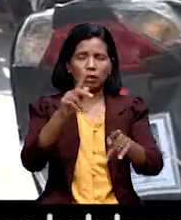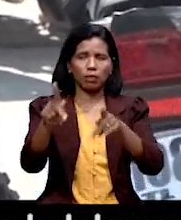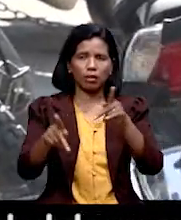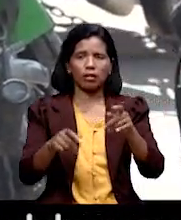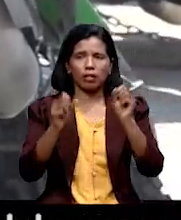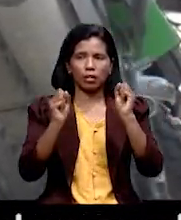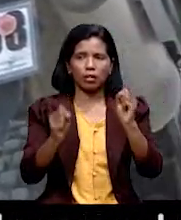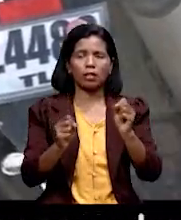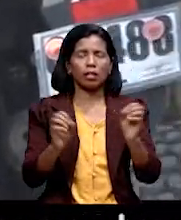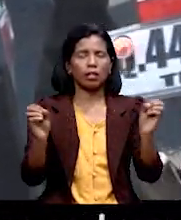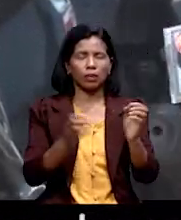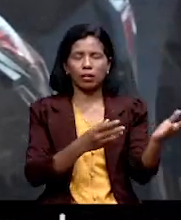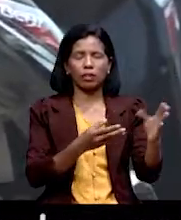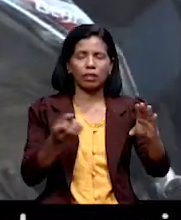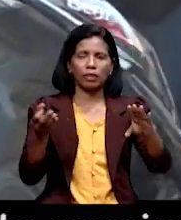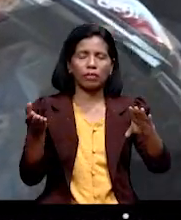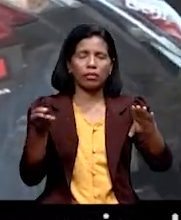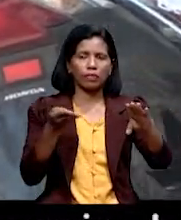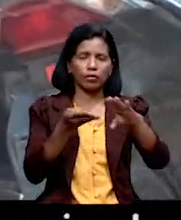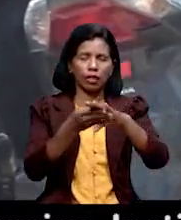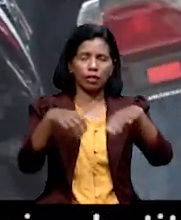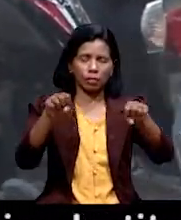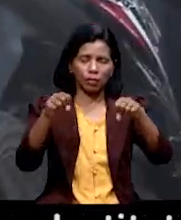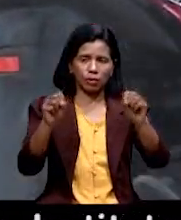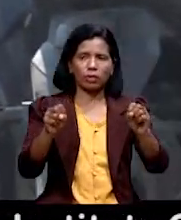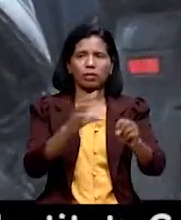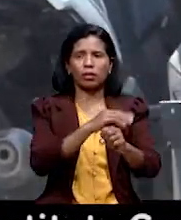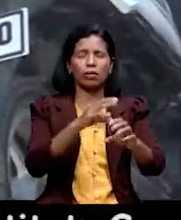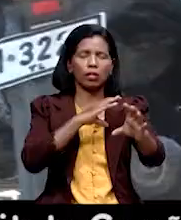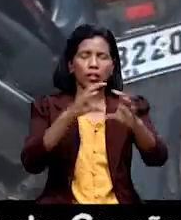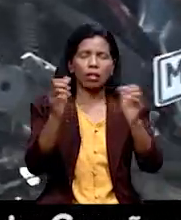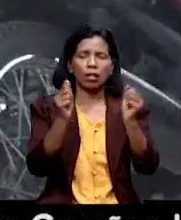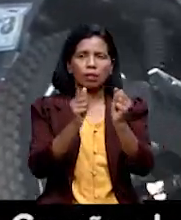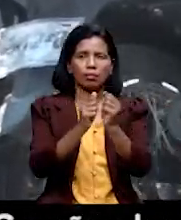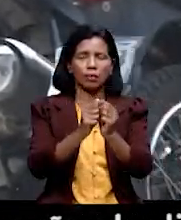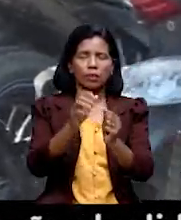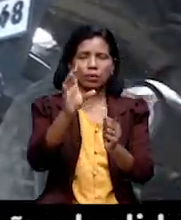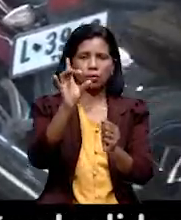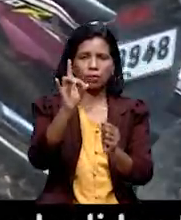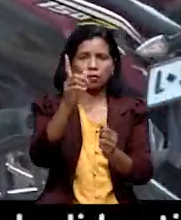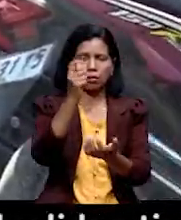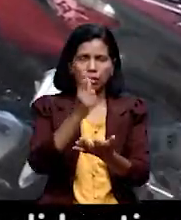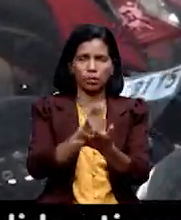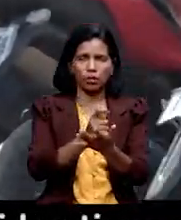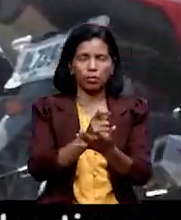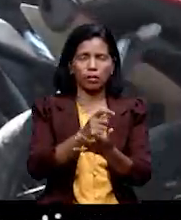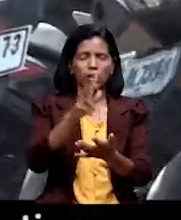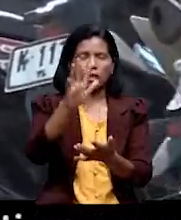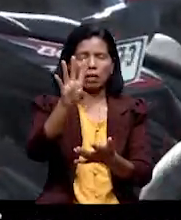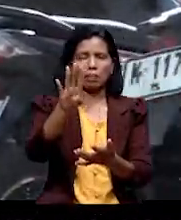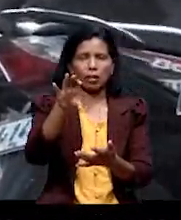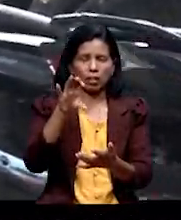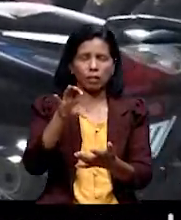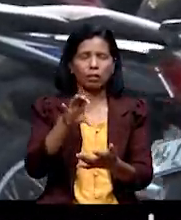sandal lori dokumentu motorizada no kareta nian hamutu kurihung hitu atau saat hatulu resing hat. No total transporte